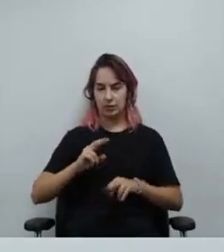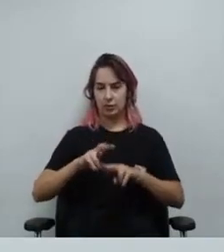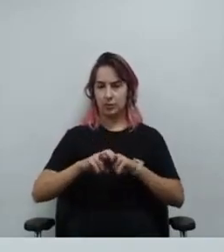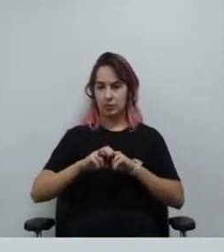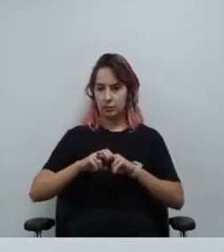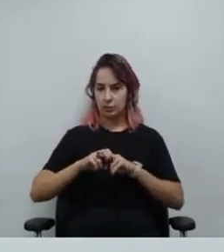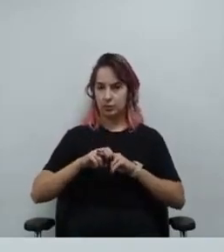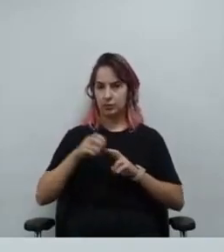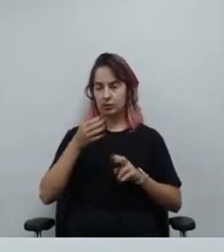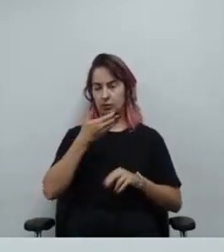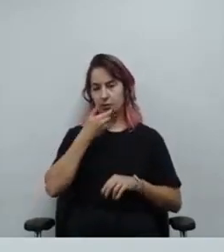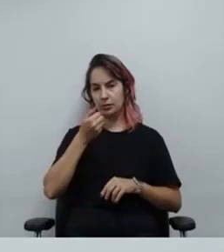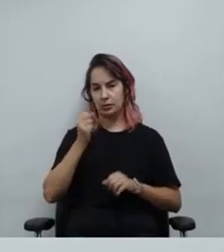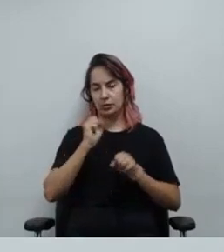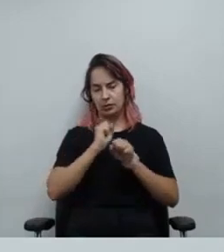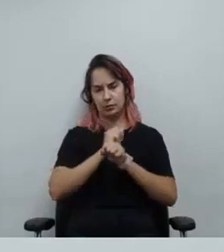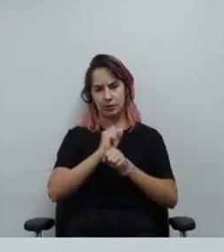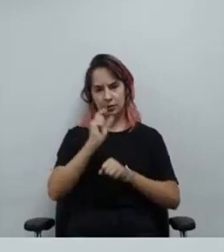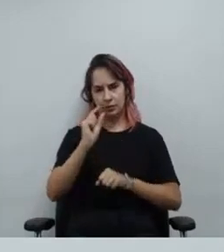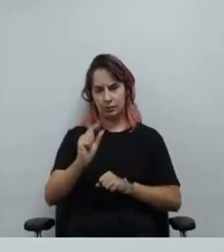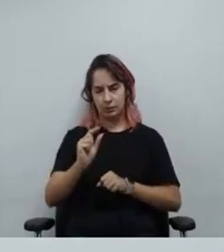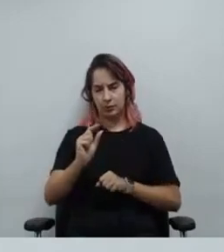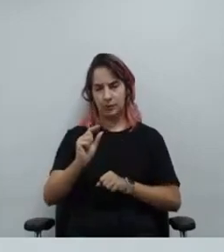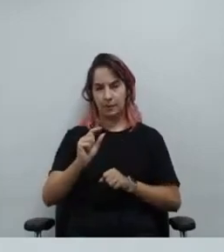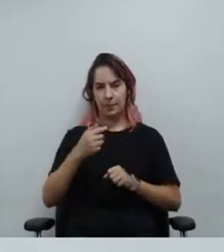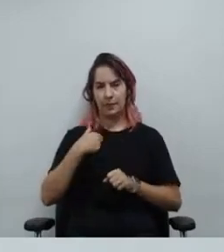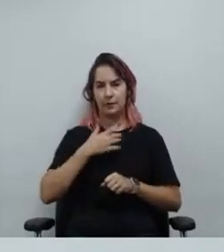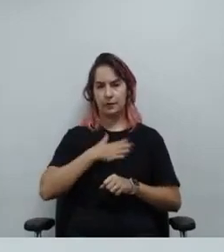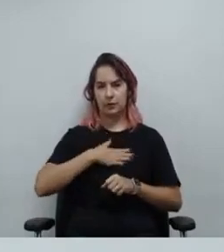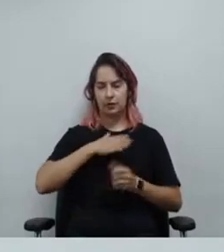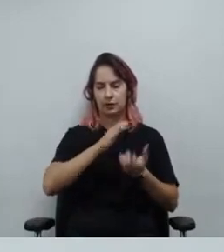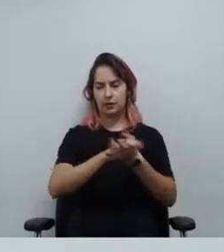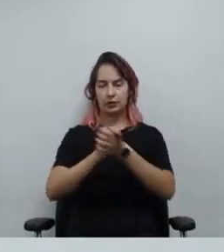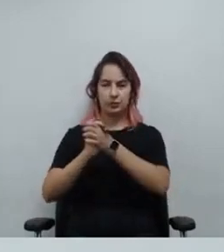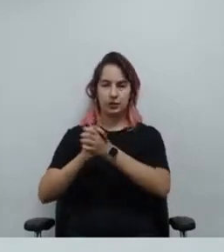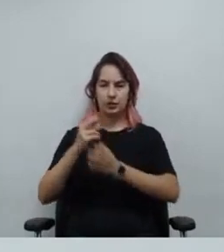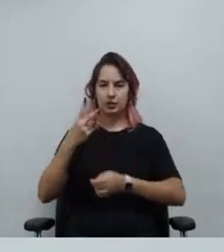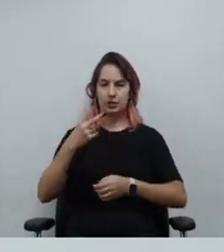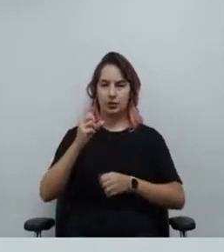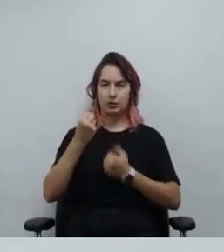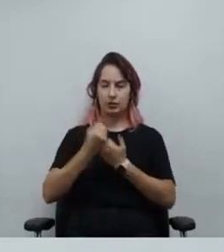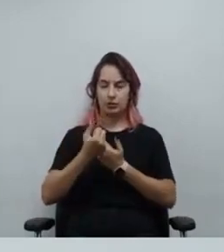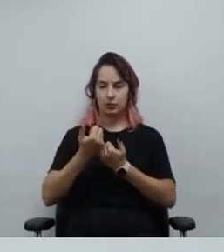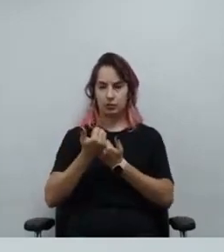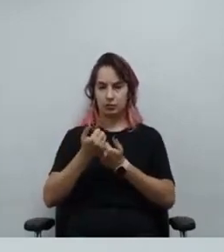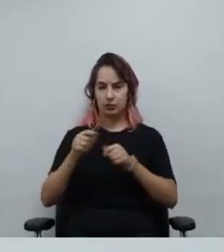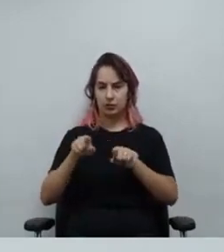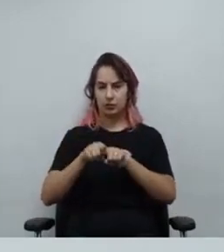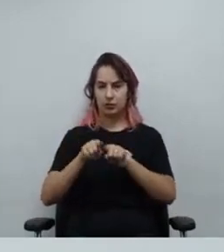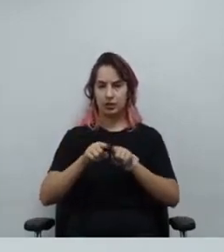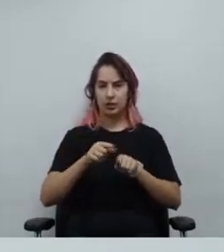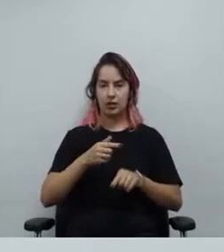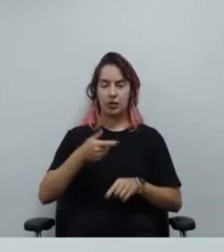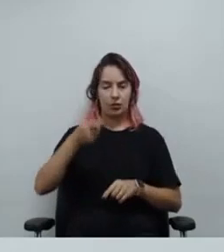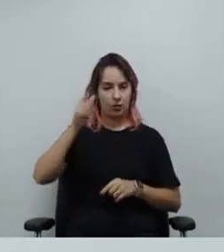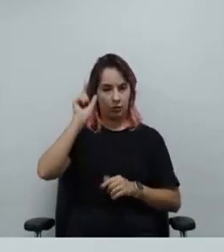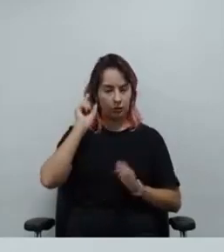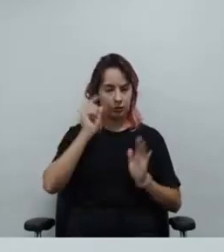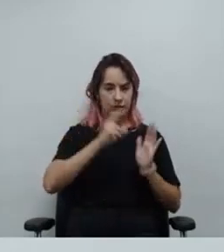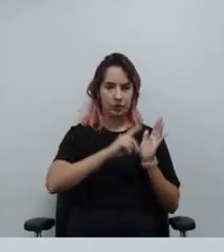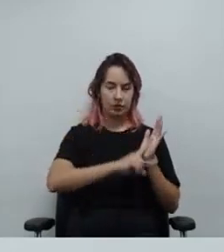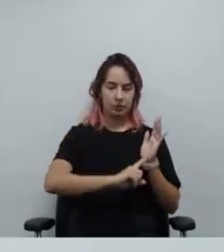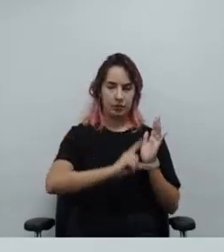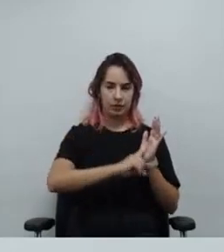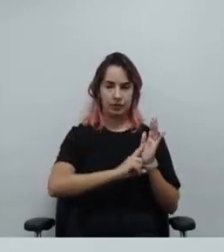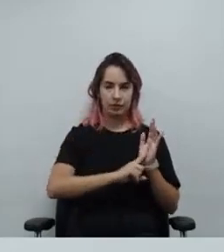os desdobramentos da situação. Gostaria de parabenizar a segunda sub também, que esteve ontem lá na Barra Funda, já soube que esteve ontem na Barra